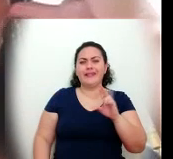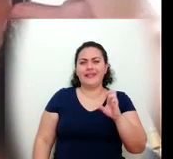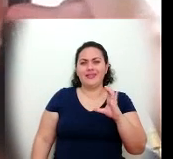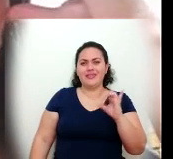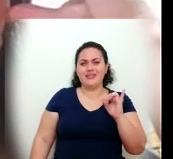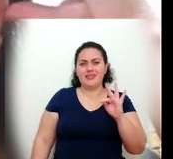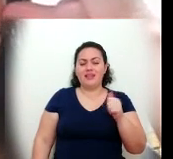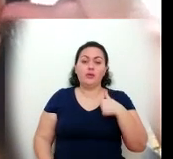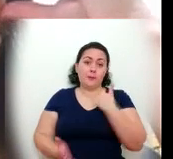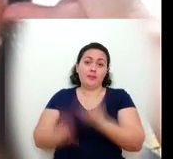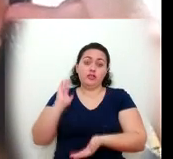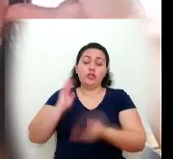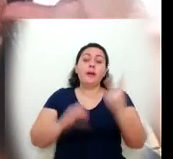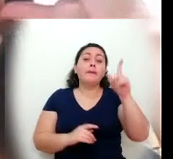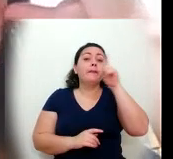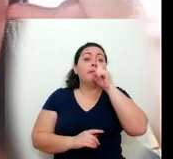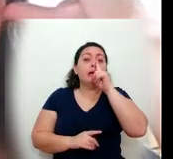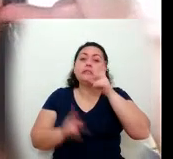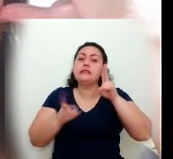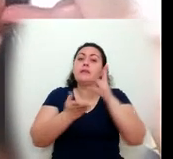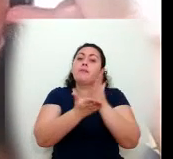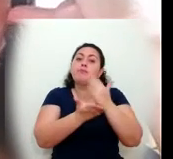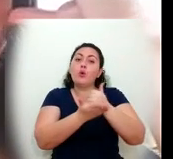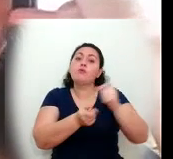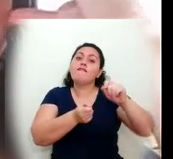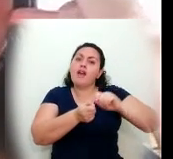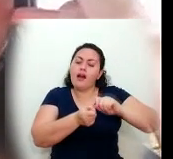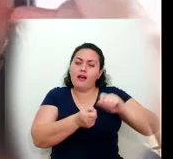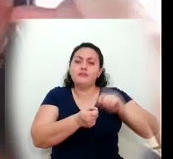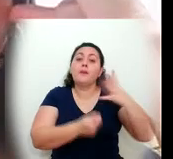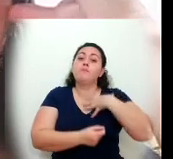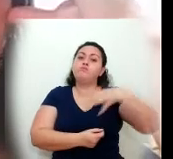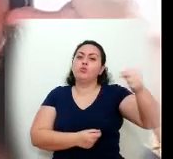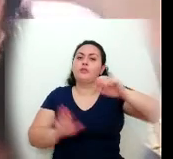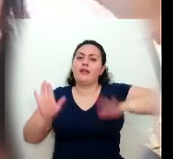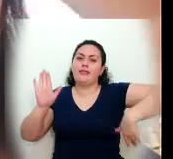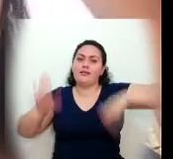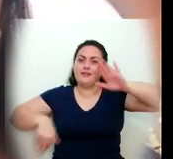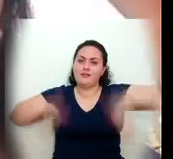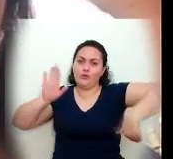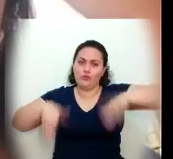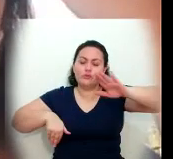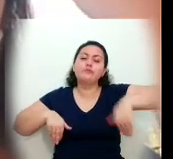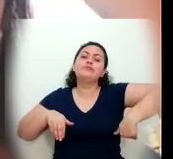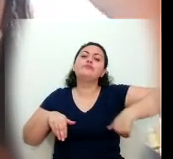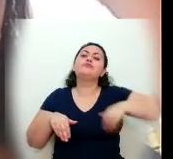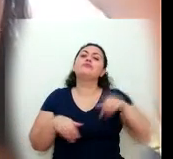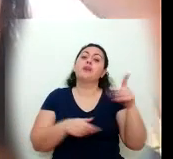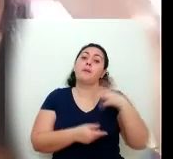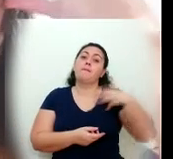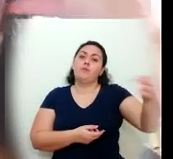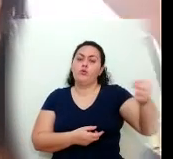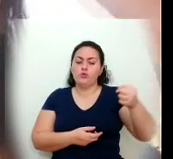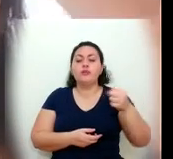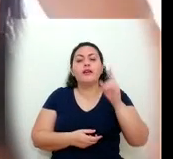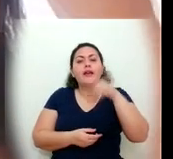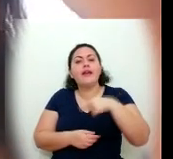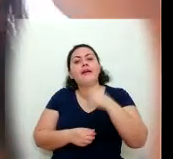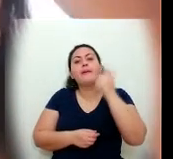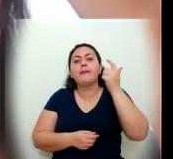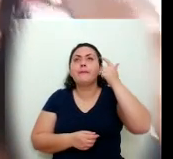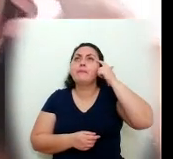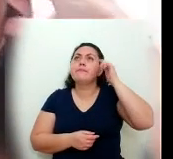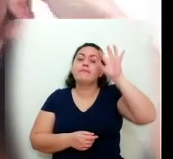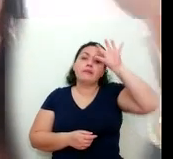era pequenininha, que ela me buscava na natação. Então é uma memória, né? Ela tem cheiro, ela tem gosto, né? Ela tem um